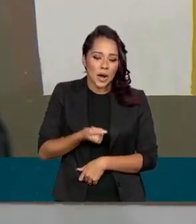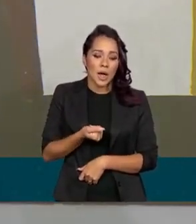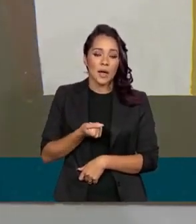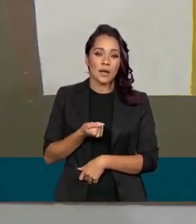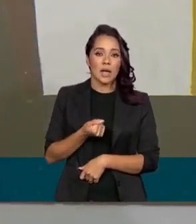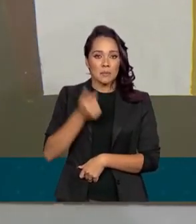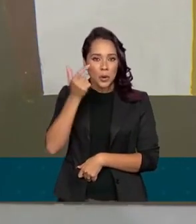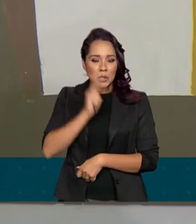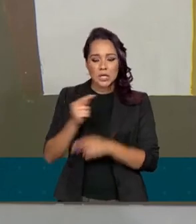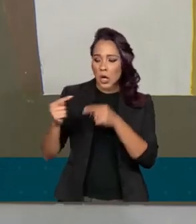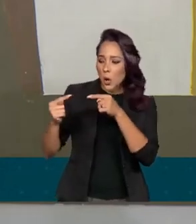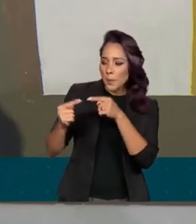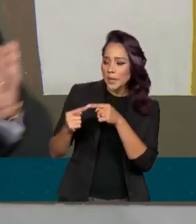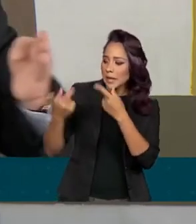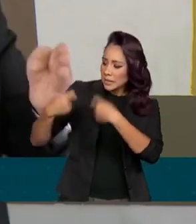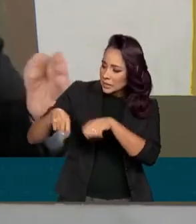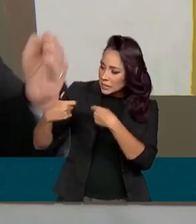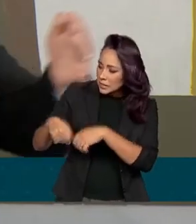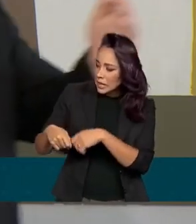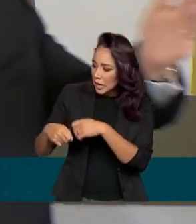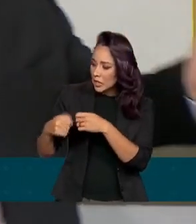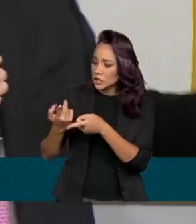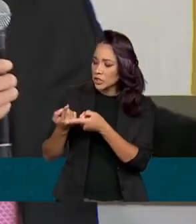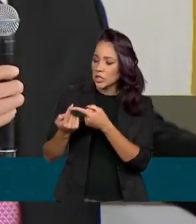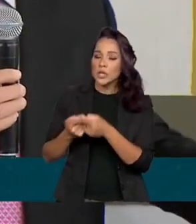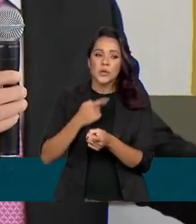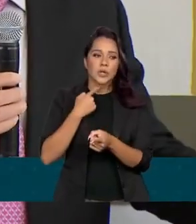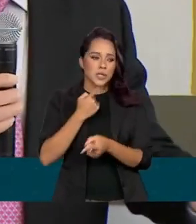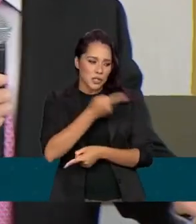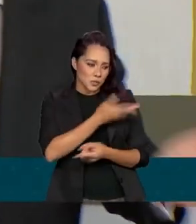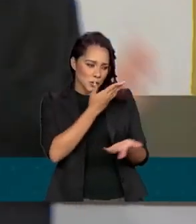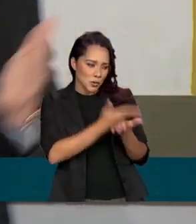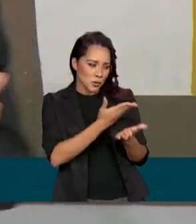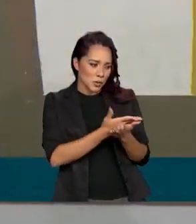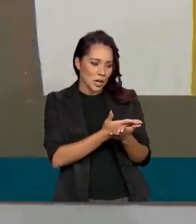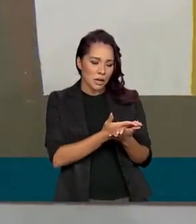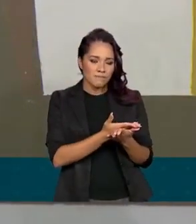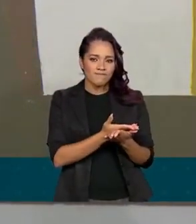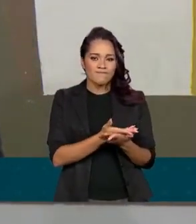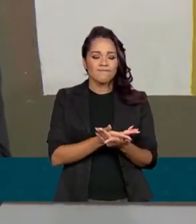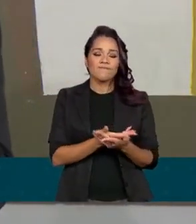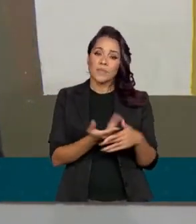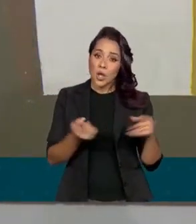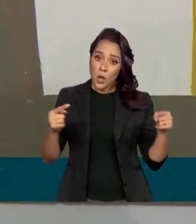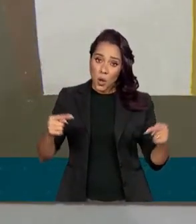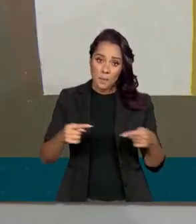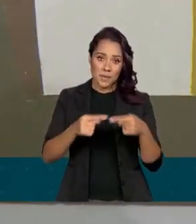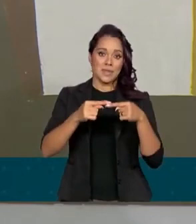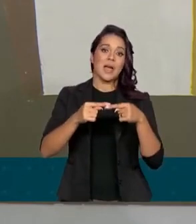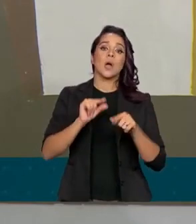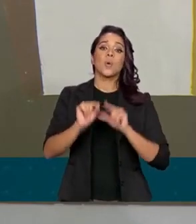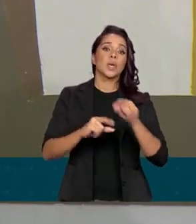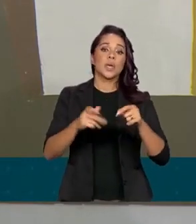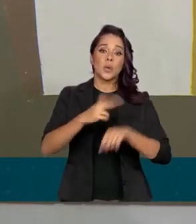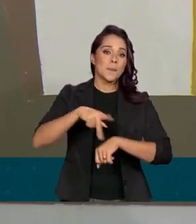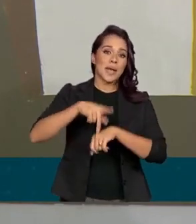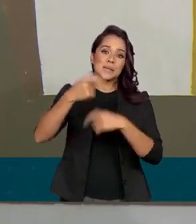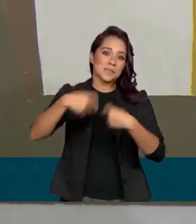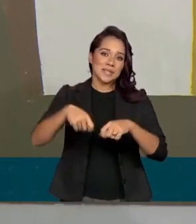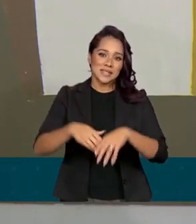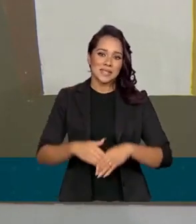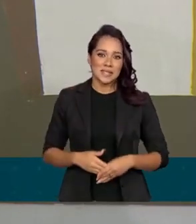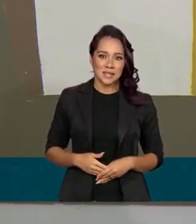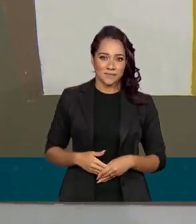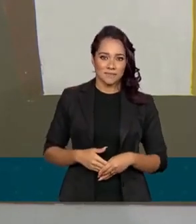que a gente combine a necessidade e o desejo da pessoa estudar com a necessidade que o país e a sociedade têm